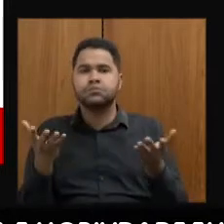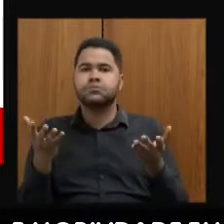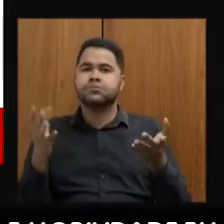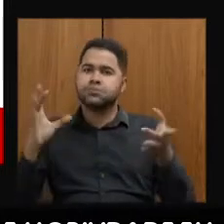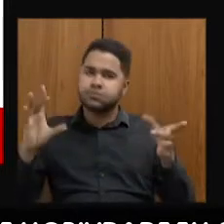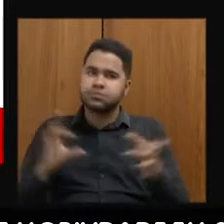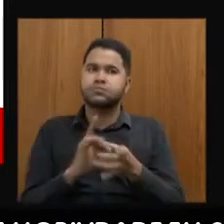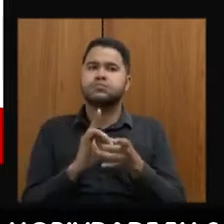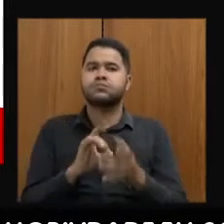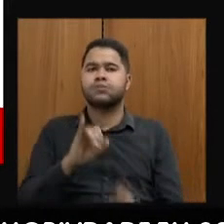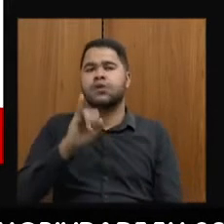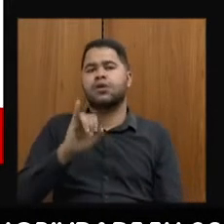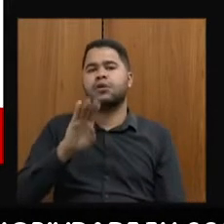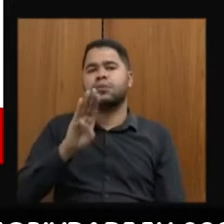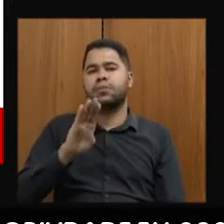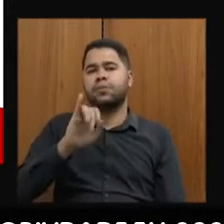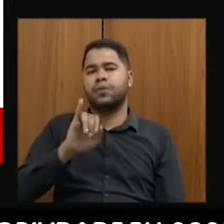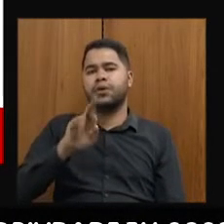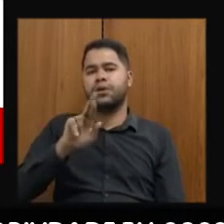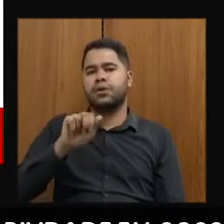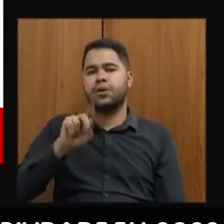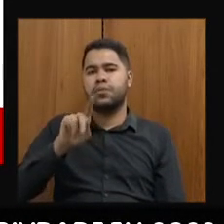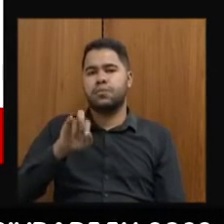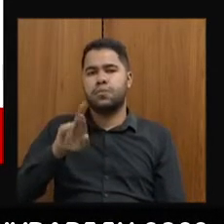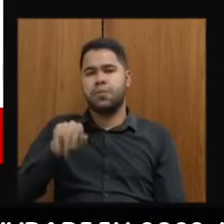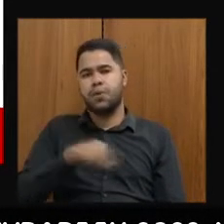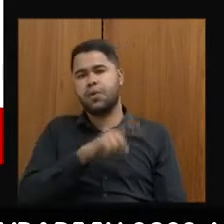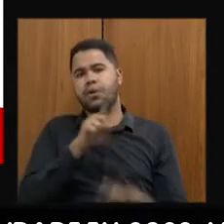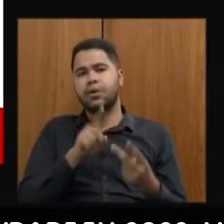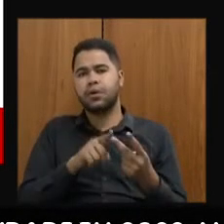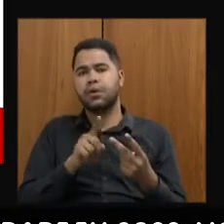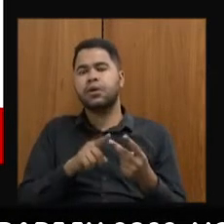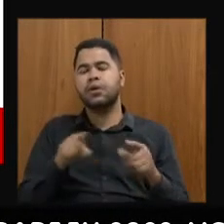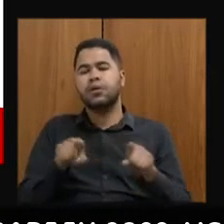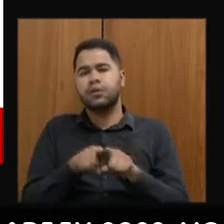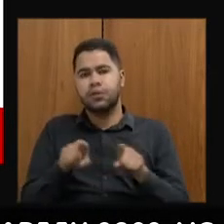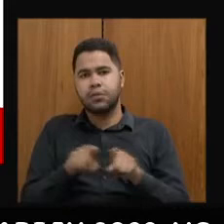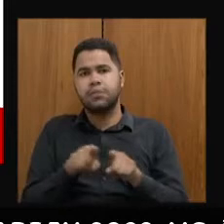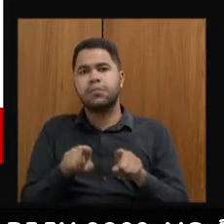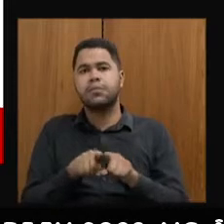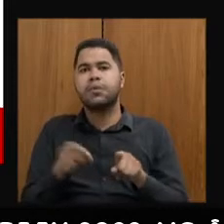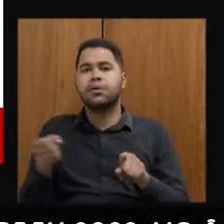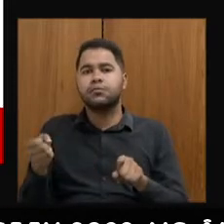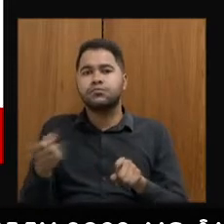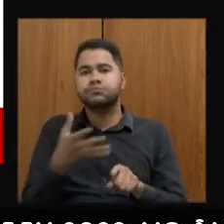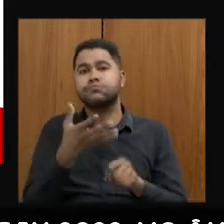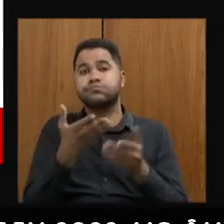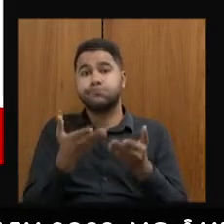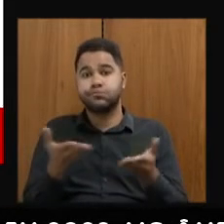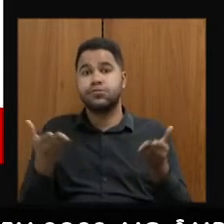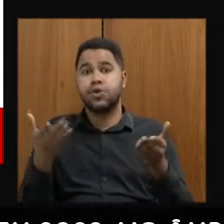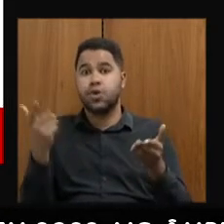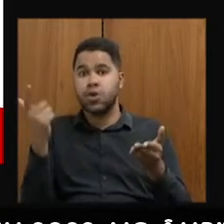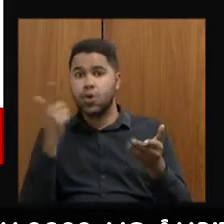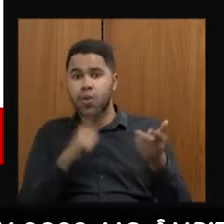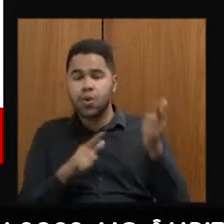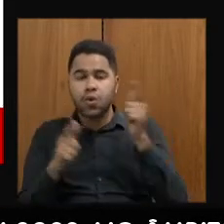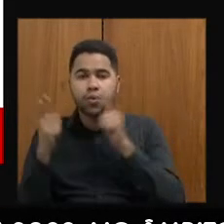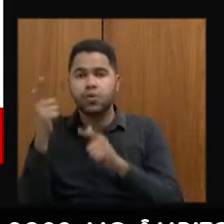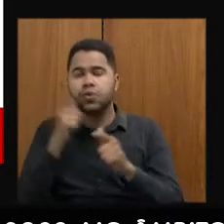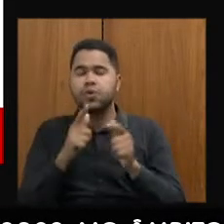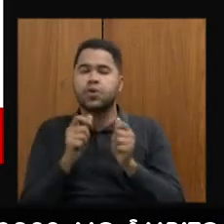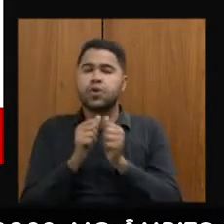do ramal na e Pirapora e agora Unaí Luziânia na renovação da pele porque foi graças a esse levantamento que eu pude